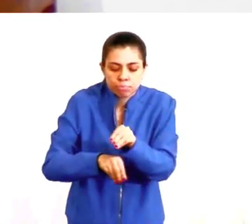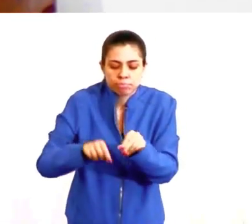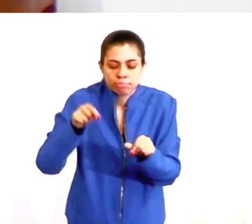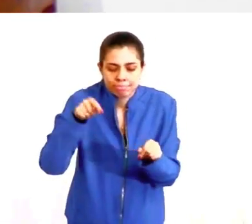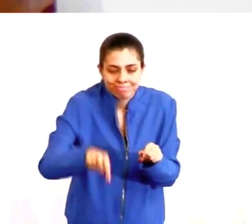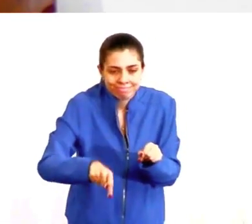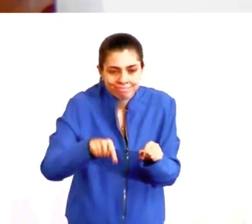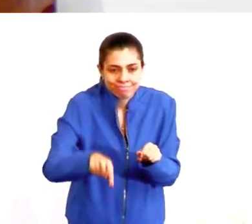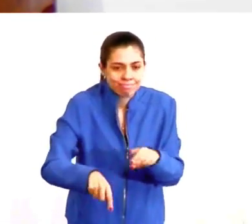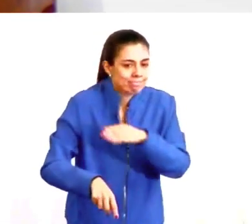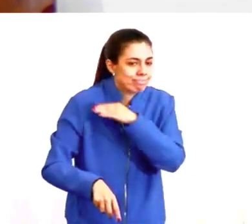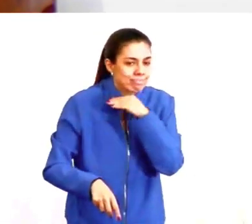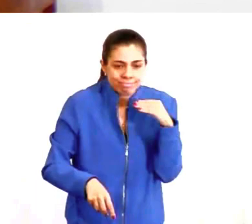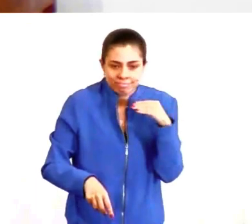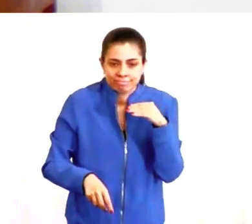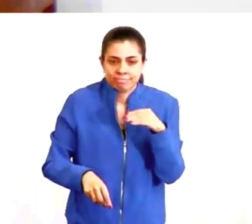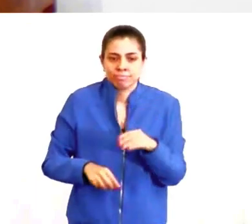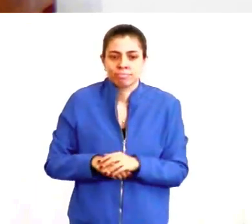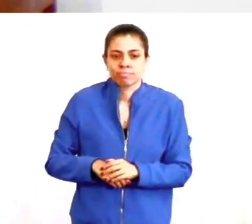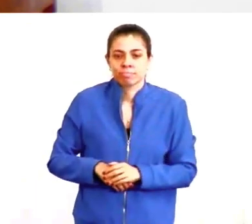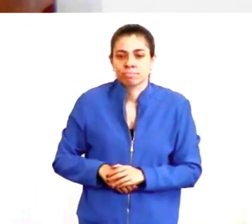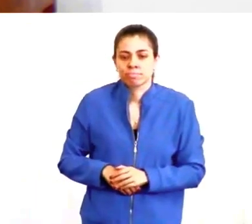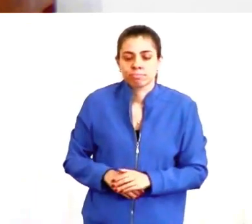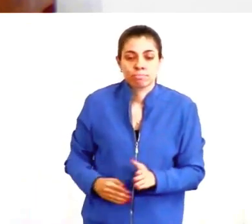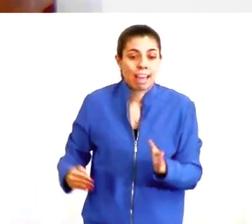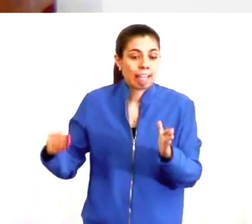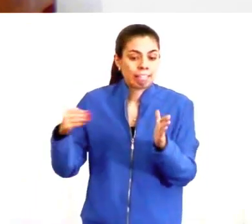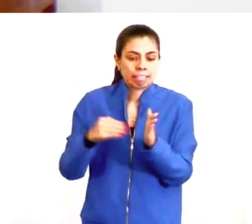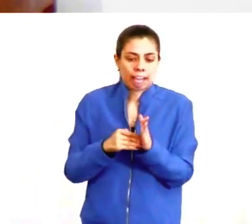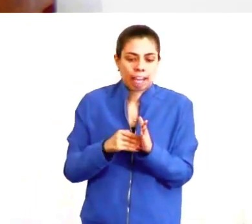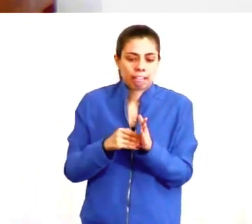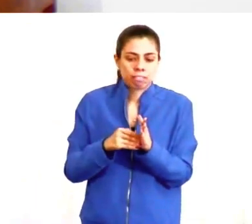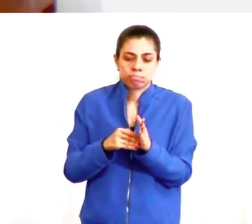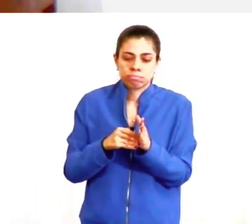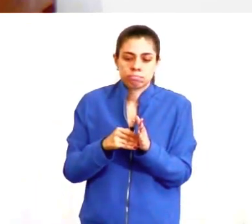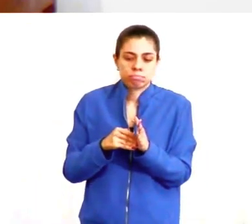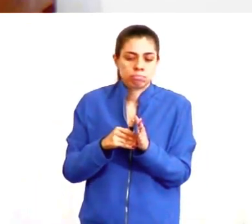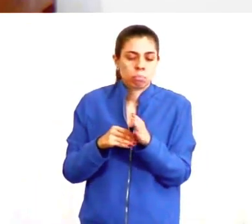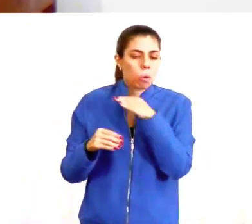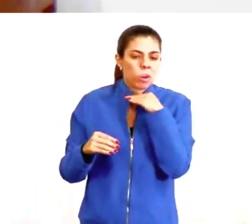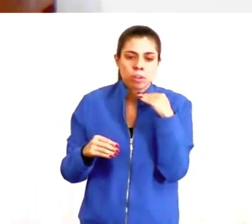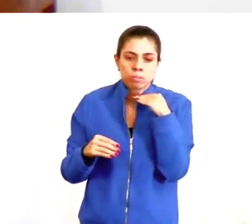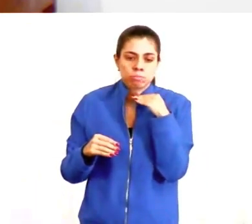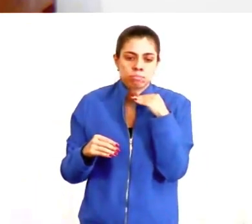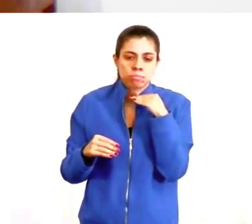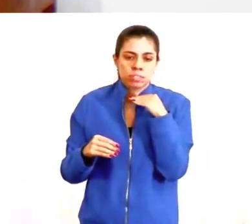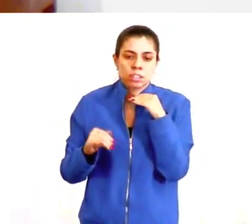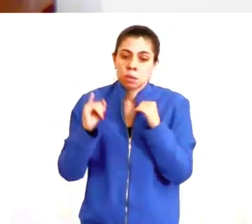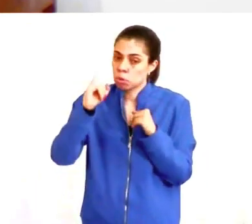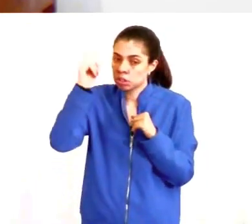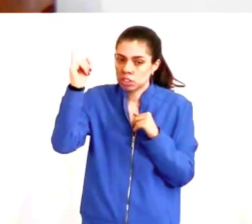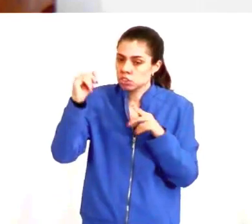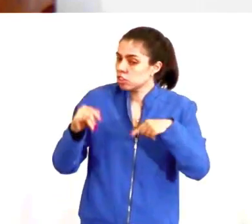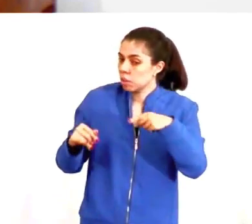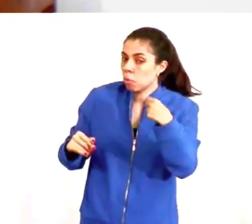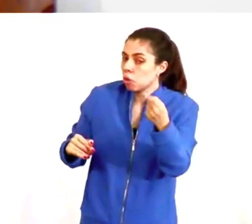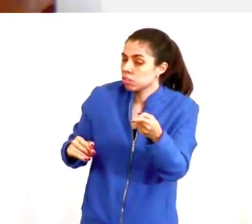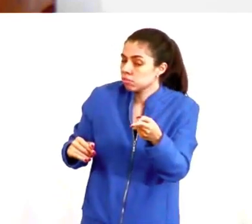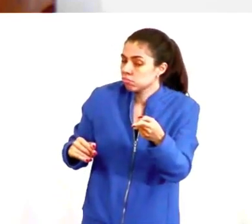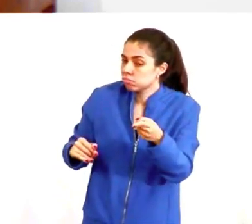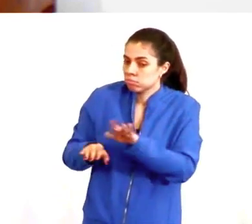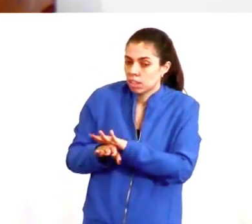vai até o limite da terra. Mas o cristianismo tem